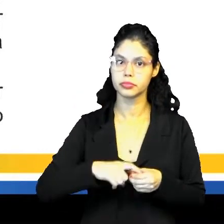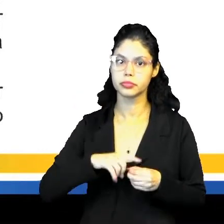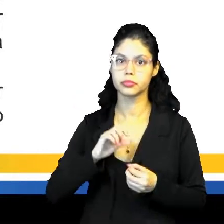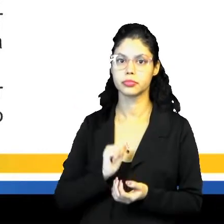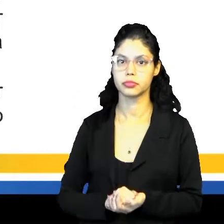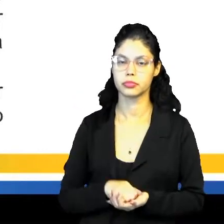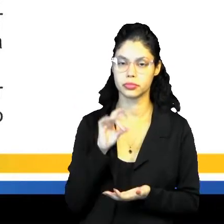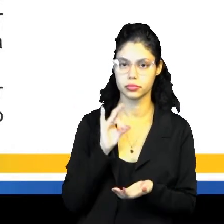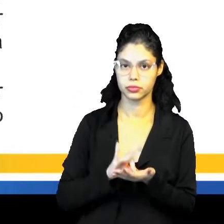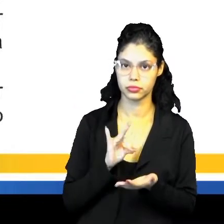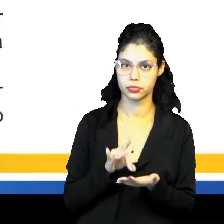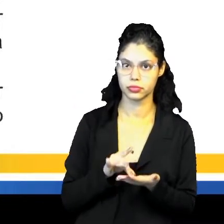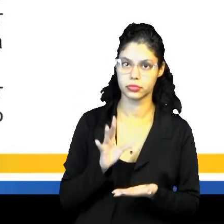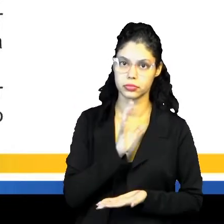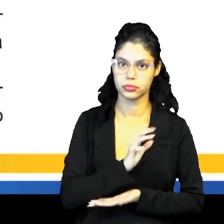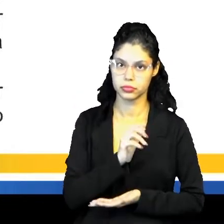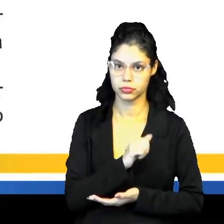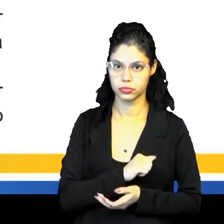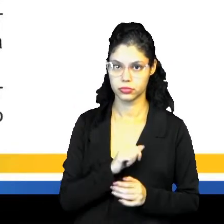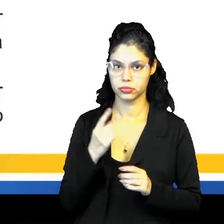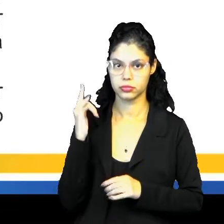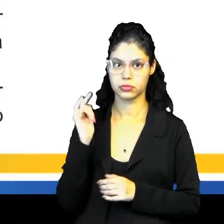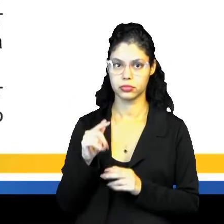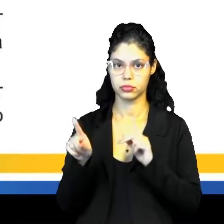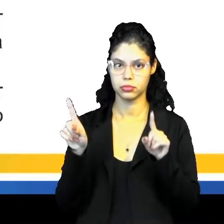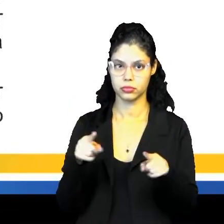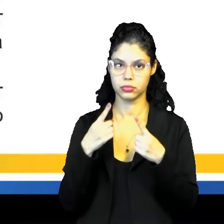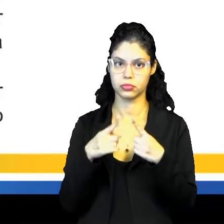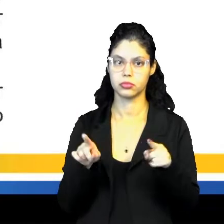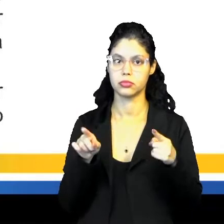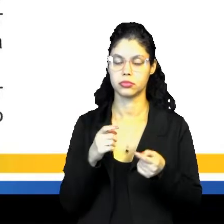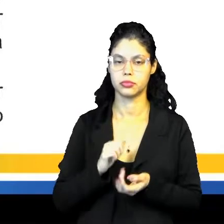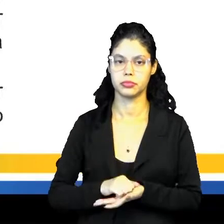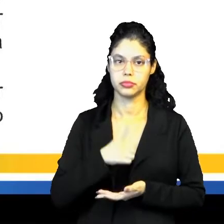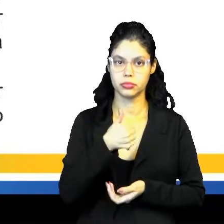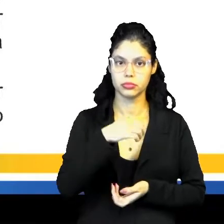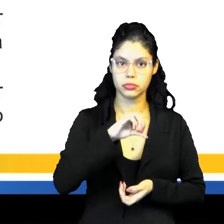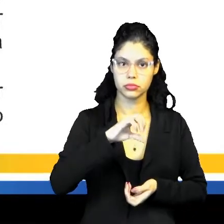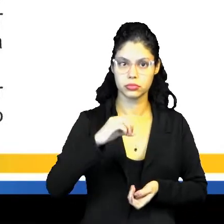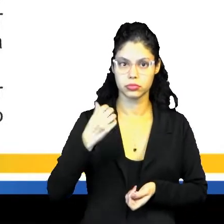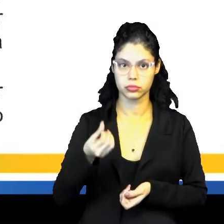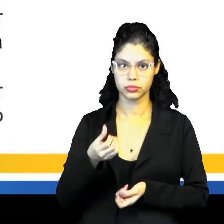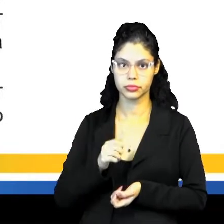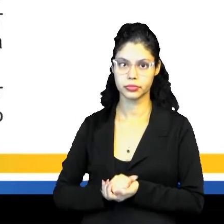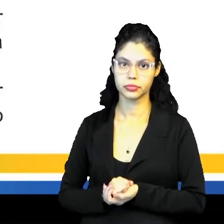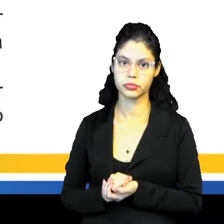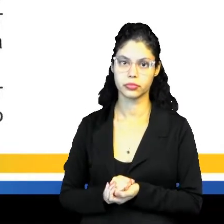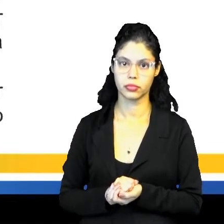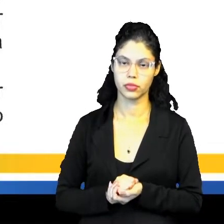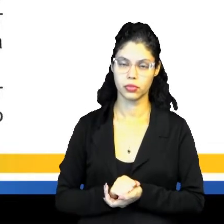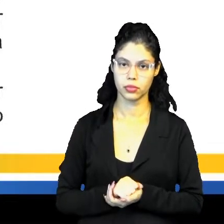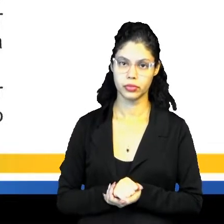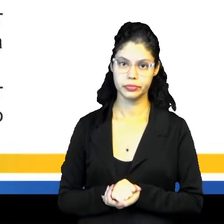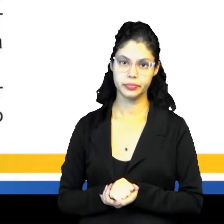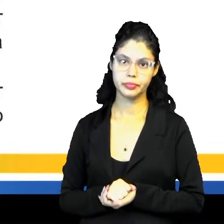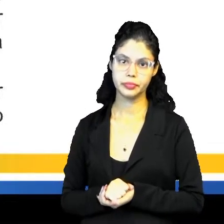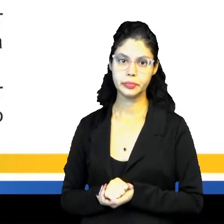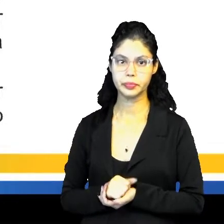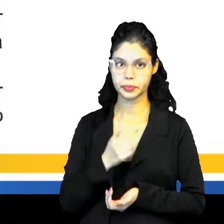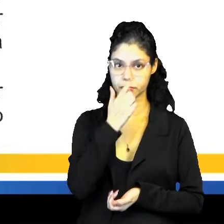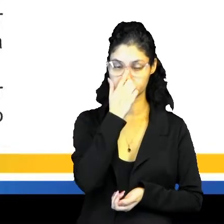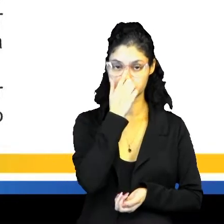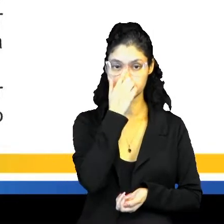para a carreira da sua paixão, que é a música. Em 96, nasceu o primeiro êxito de Shakira, com seu terceiro trabalho,